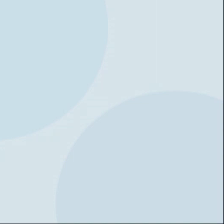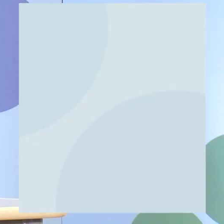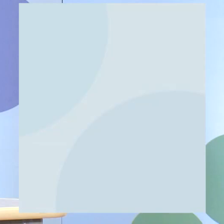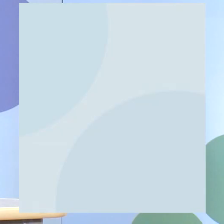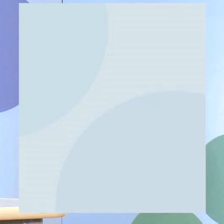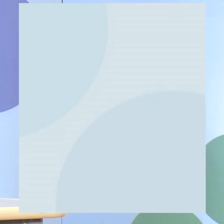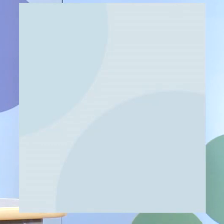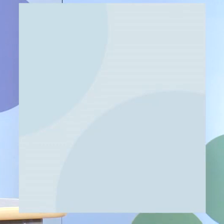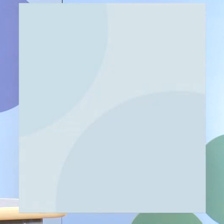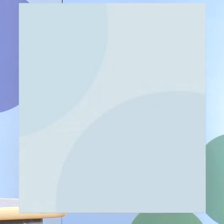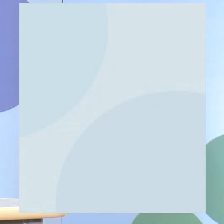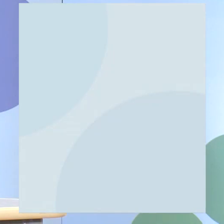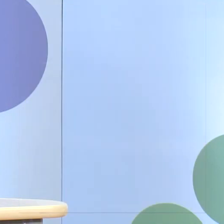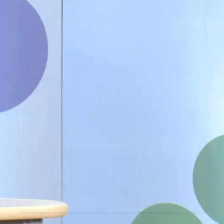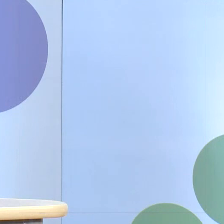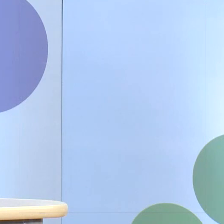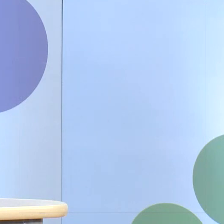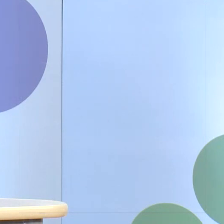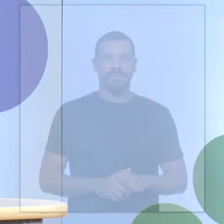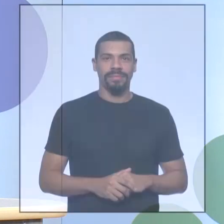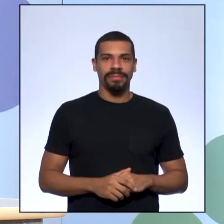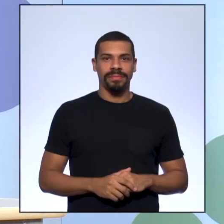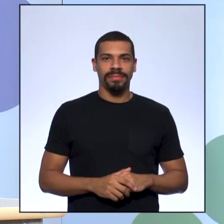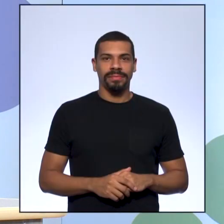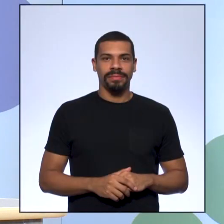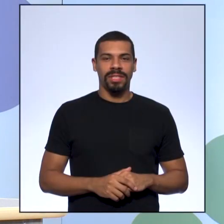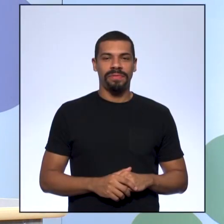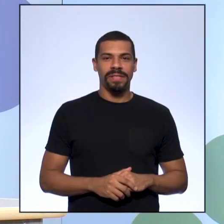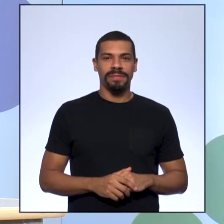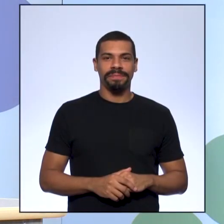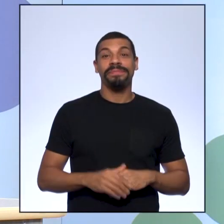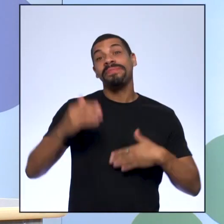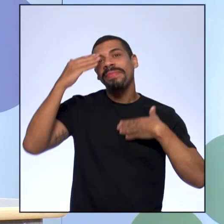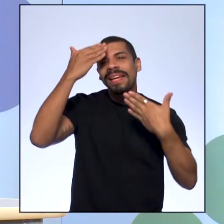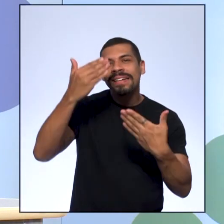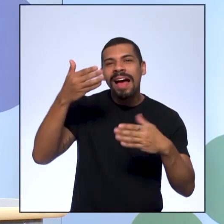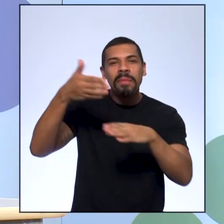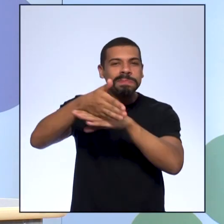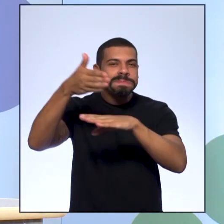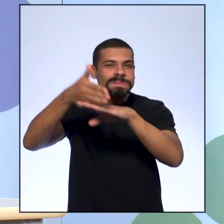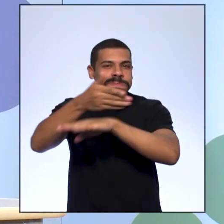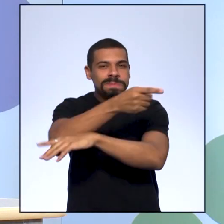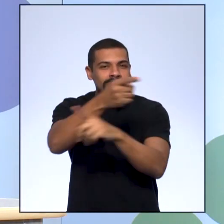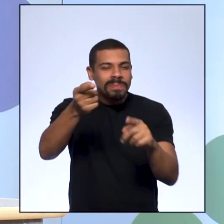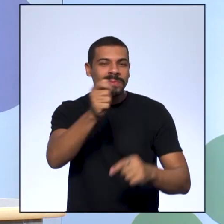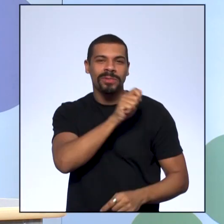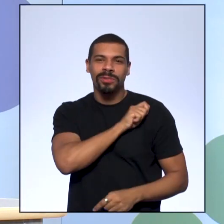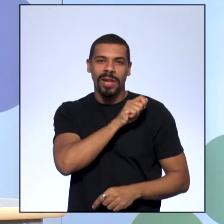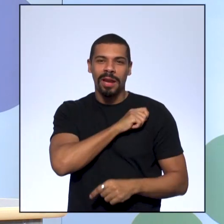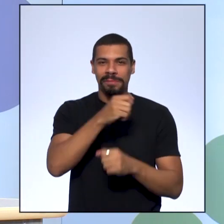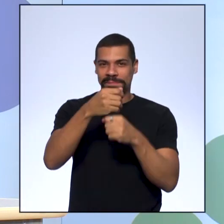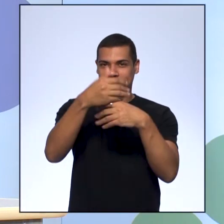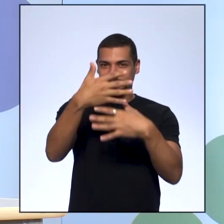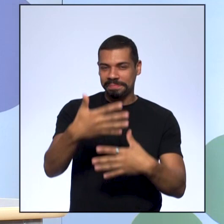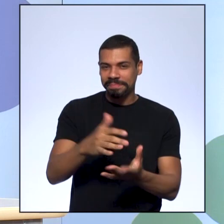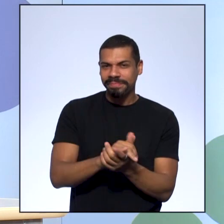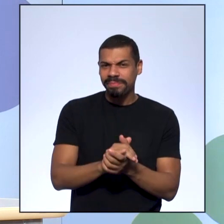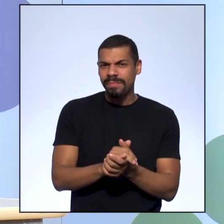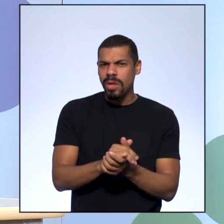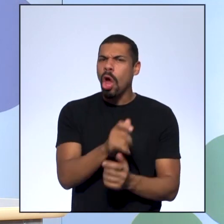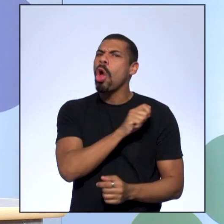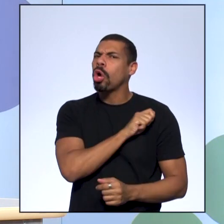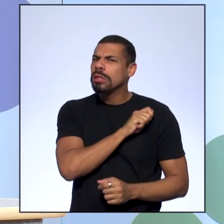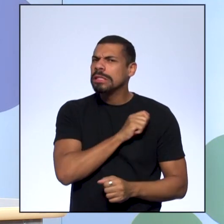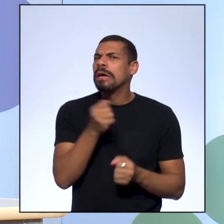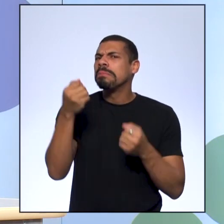Voltamos, agradecemos a participação dos alunos pelo chat. Bom, Os alunos estão utilizando bastante a sua